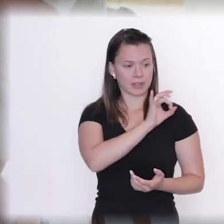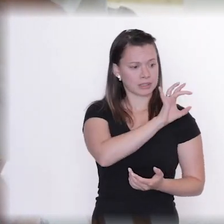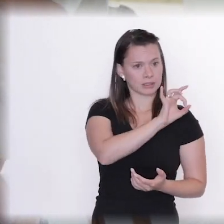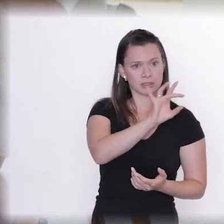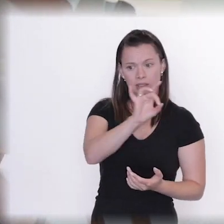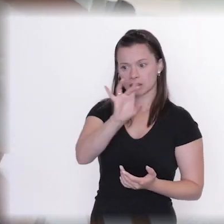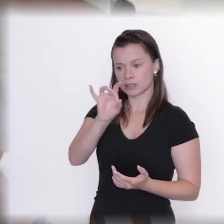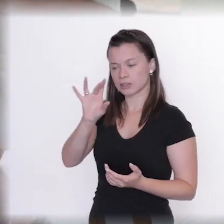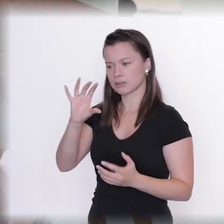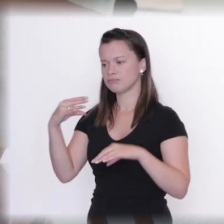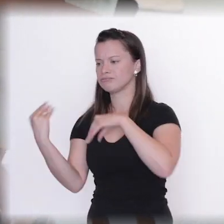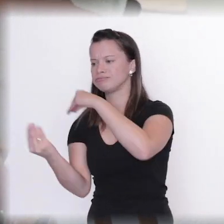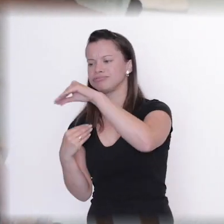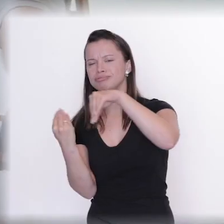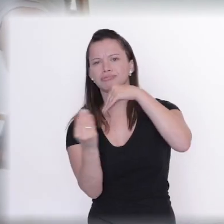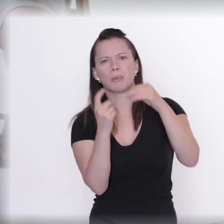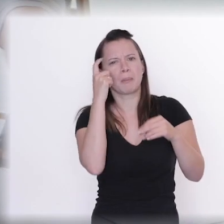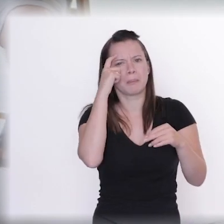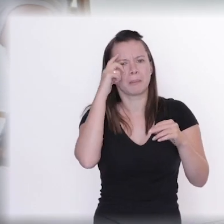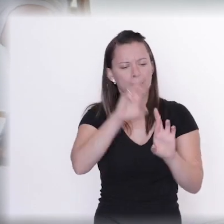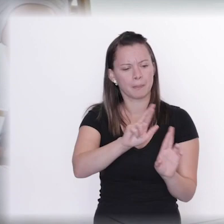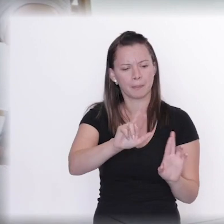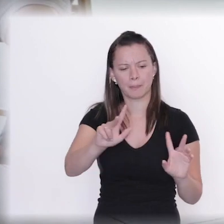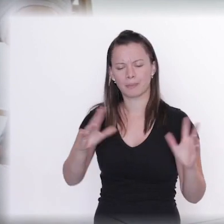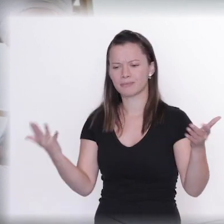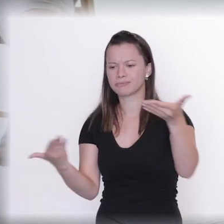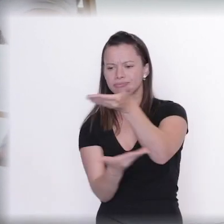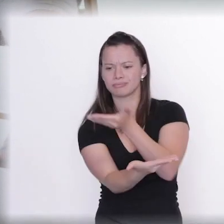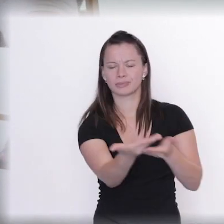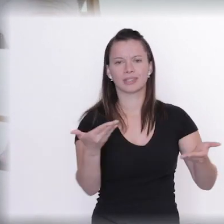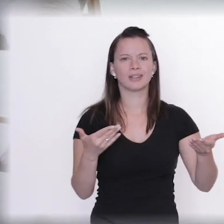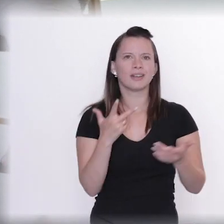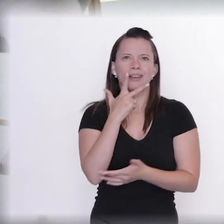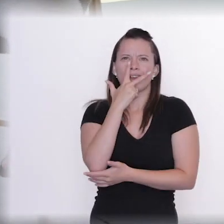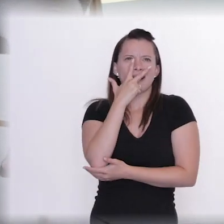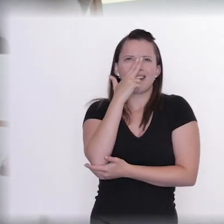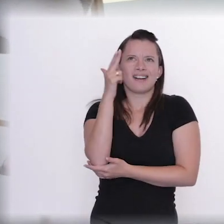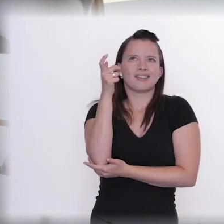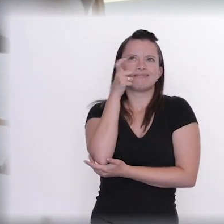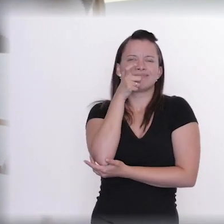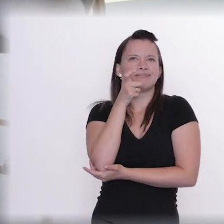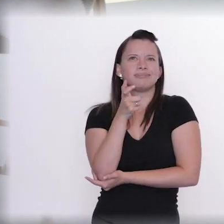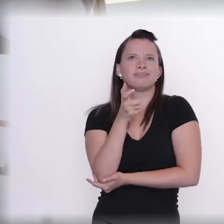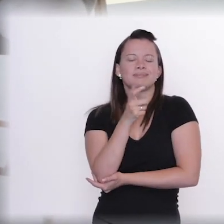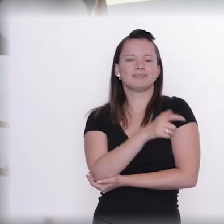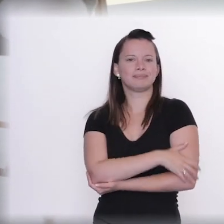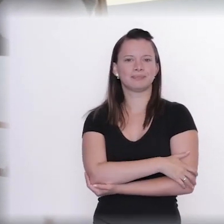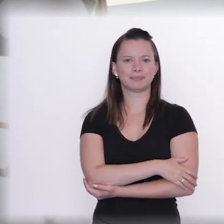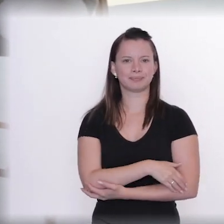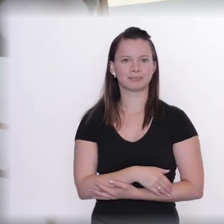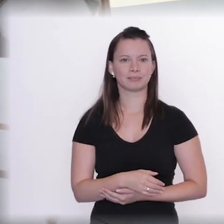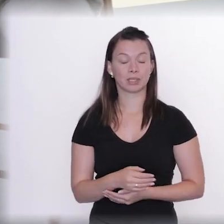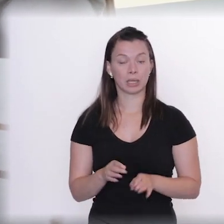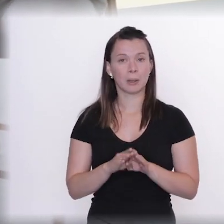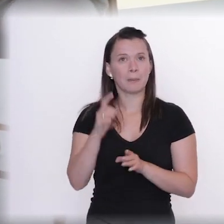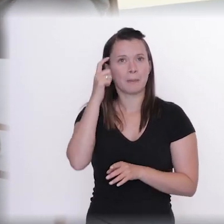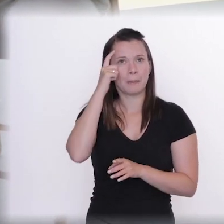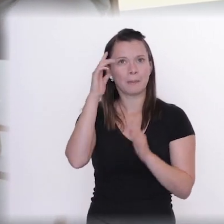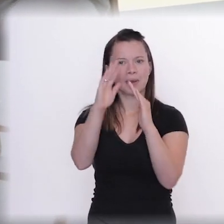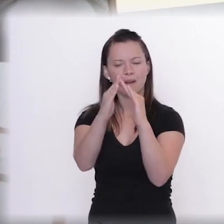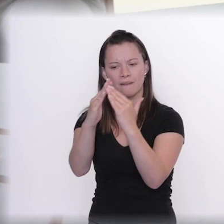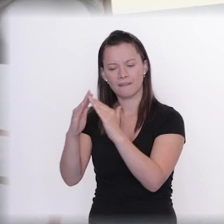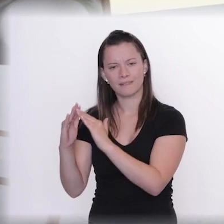pluralidade, de pensar? Eu acho isso muito interessante. Para pensar periferia, eu acho muito